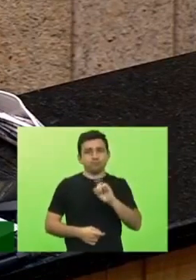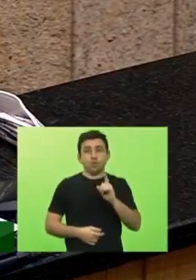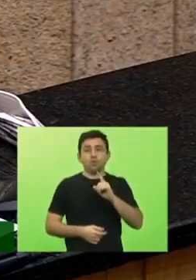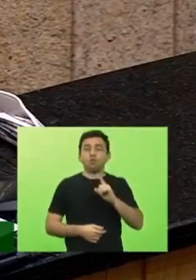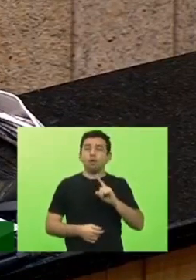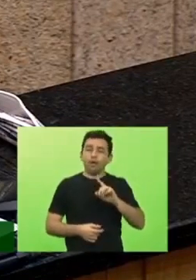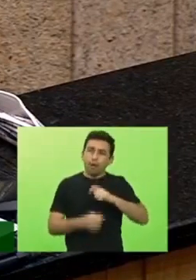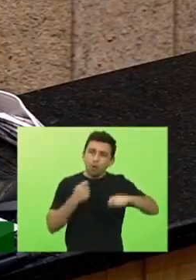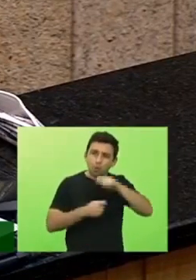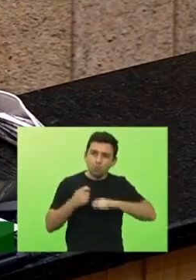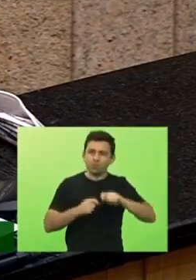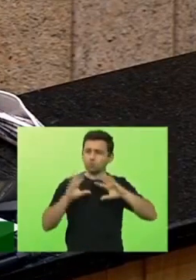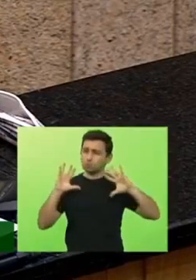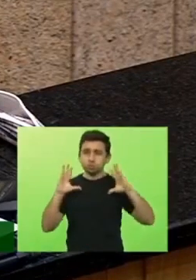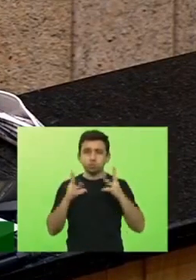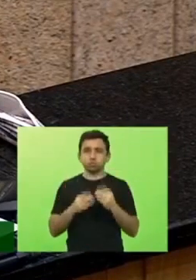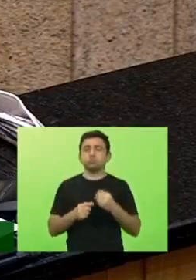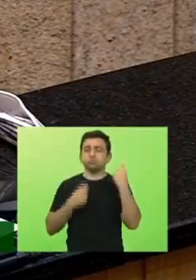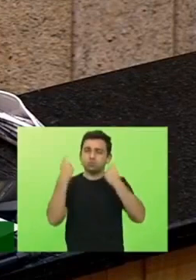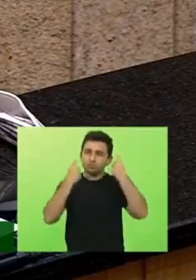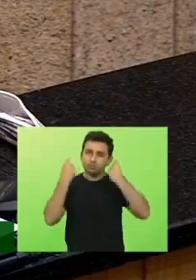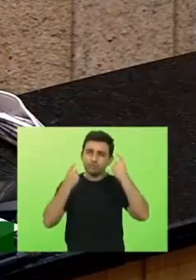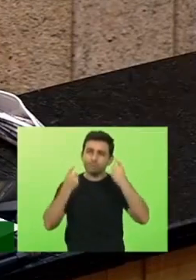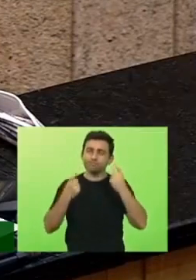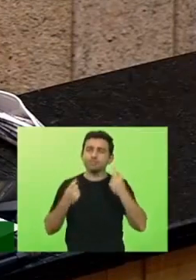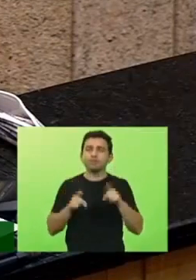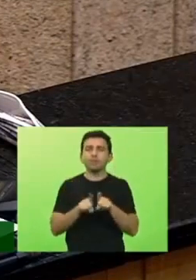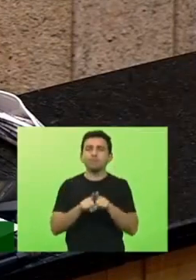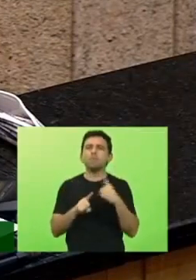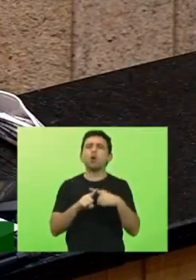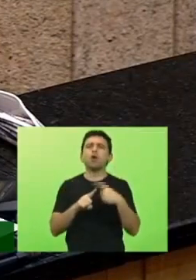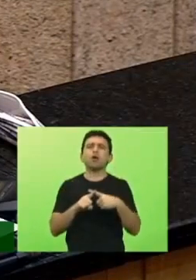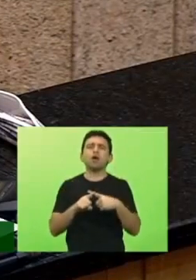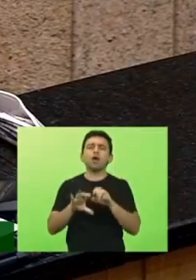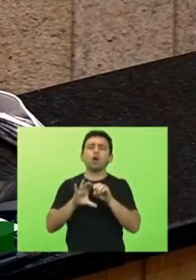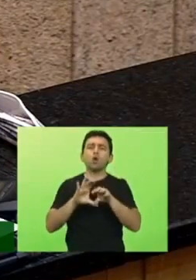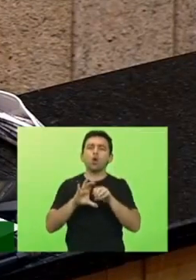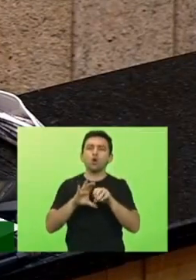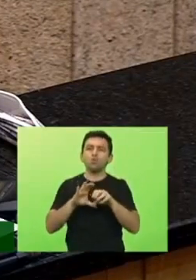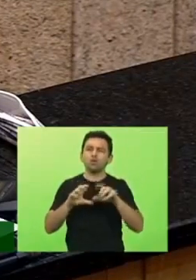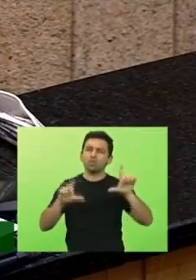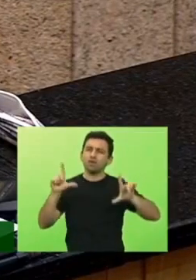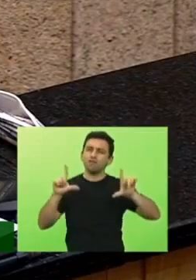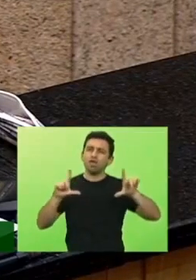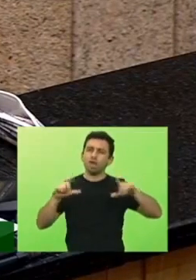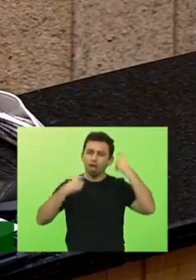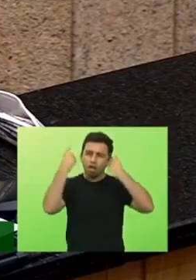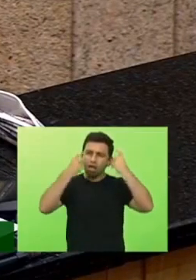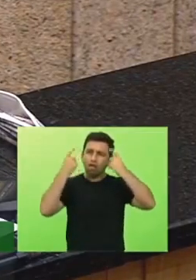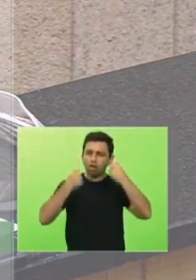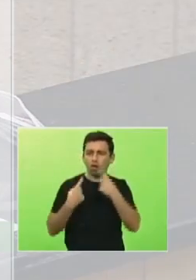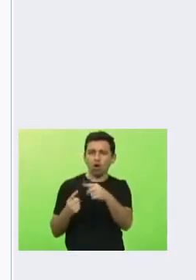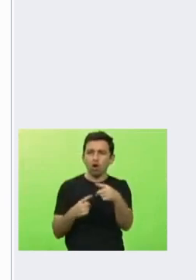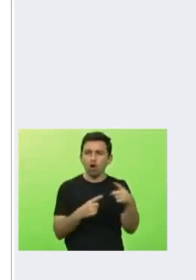com ambas as pautas. E só para terminar e esclarecer, por que será que a Rede Globo está assim há tanto tempo tão revoltada com o presidente